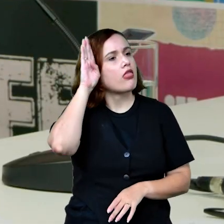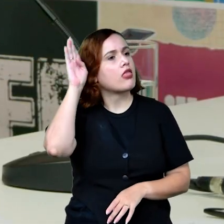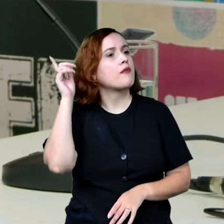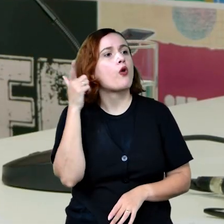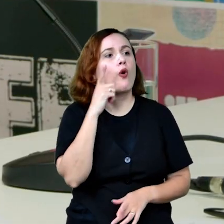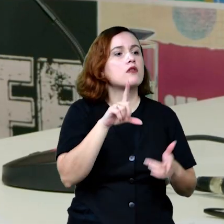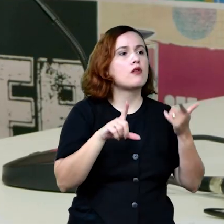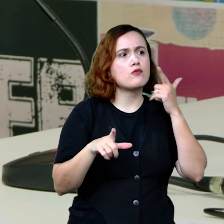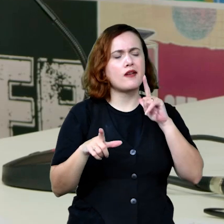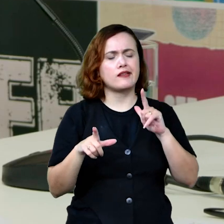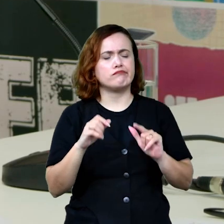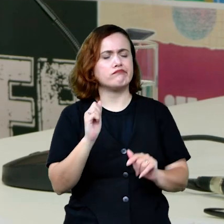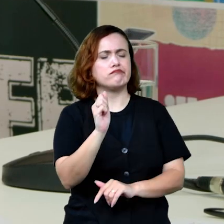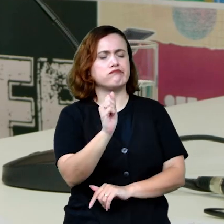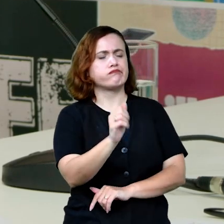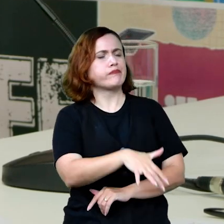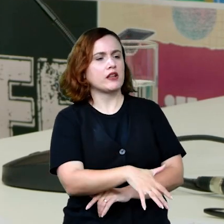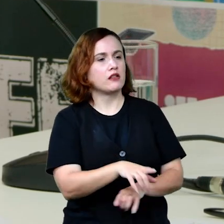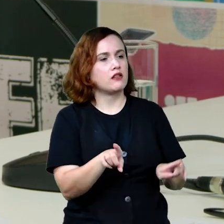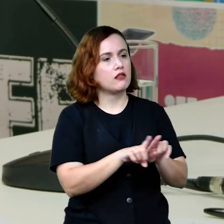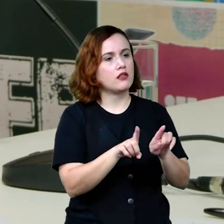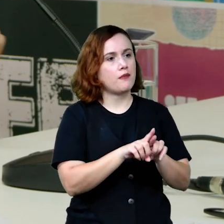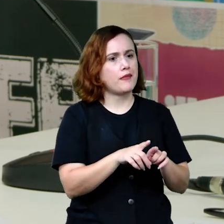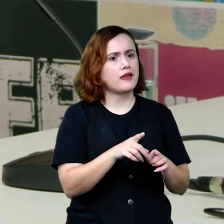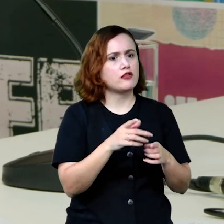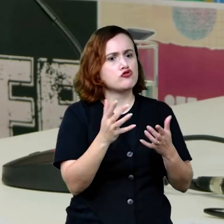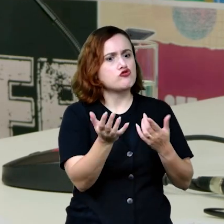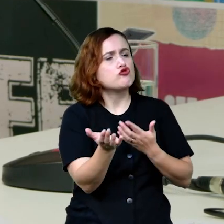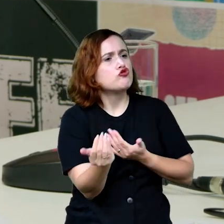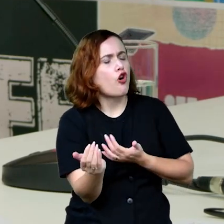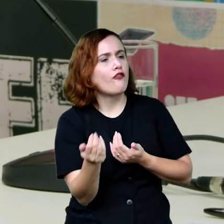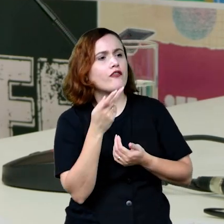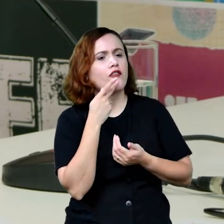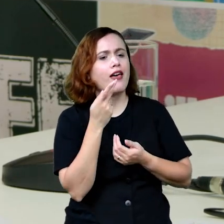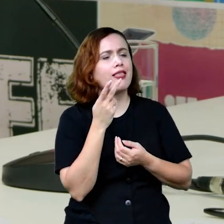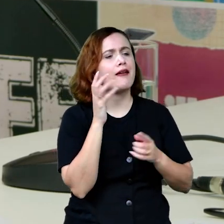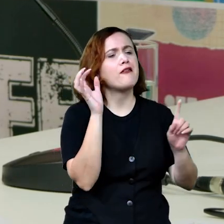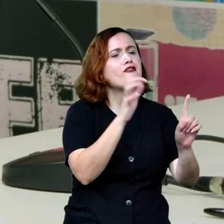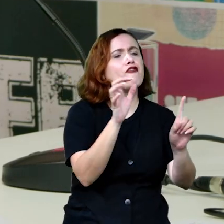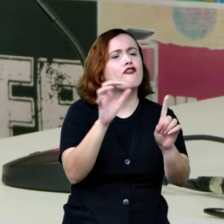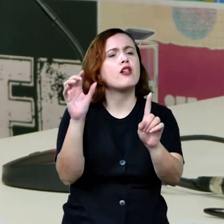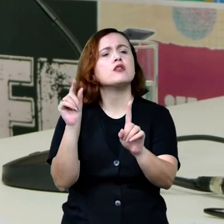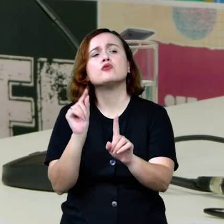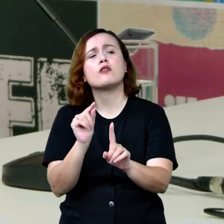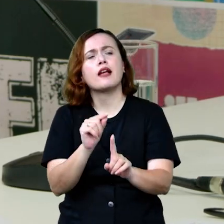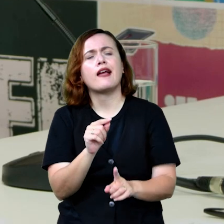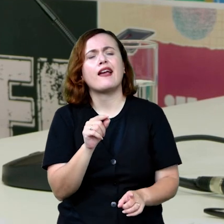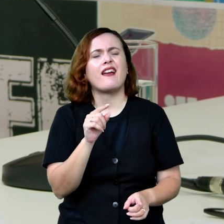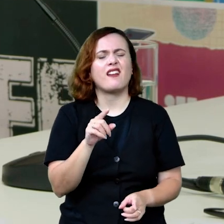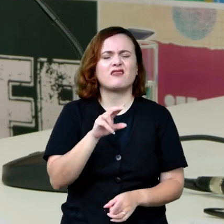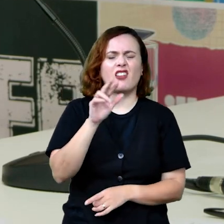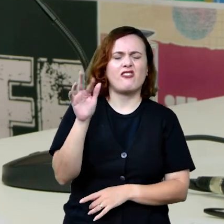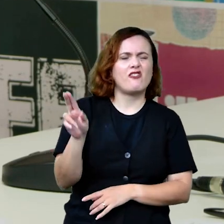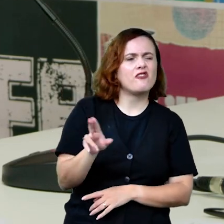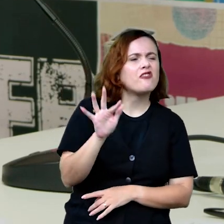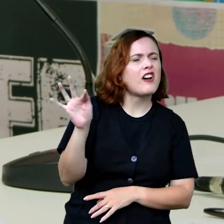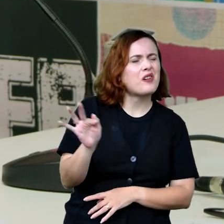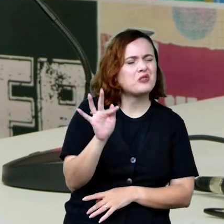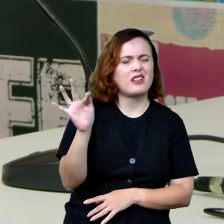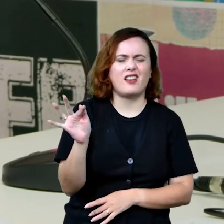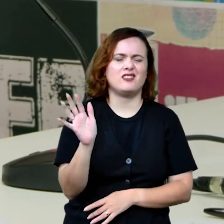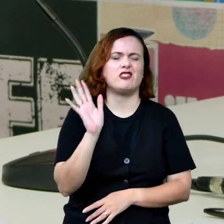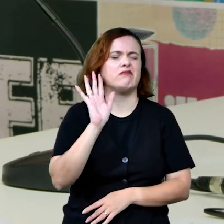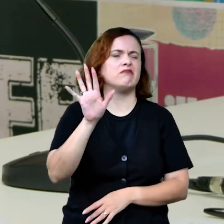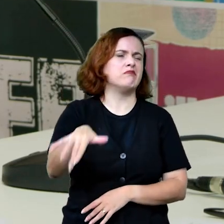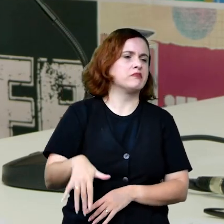algo academicamente. E desmotiva os adolescentes a entrar na universidade. Para você, porque é